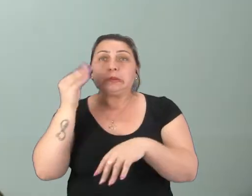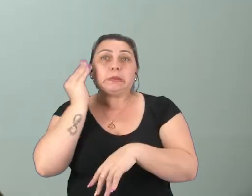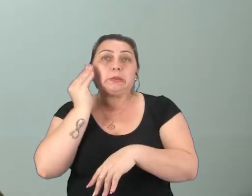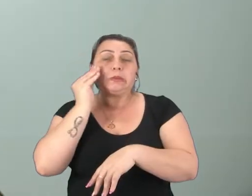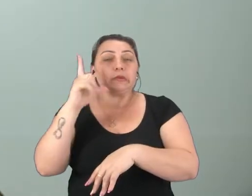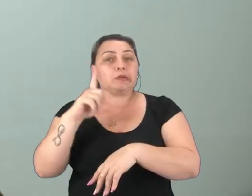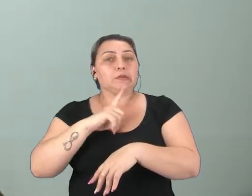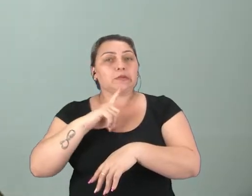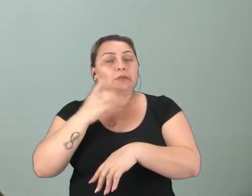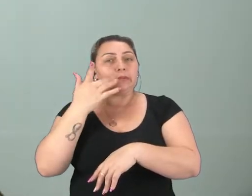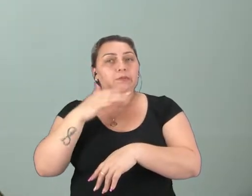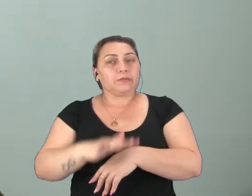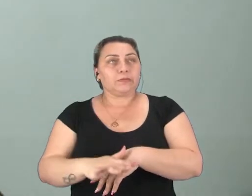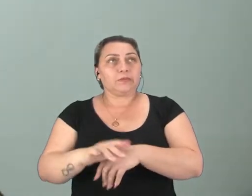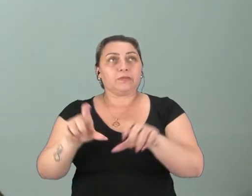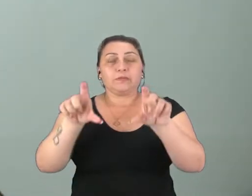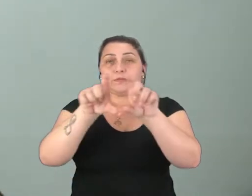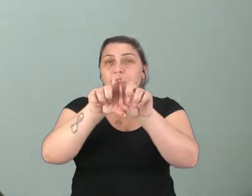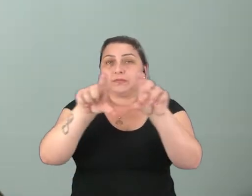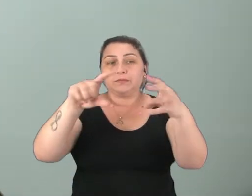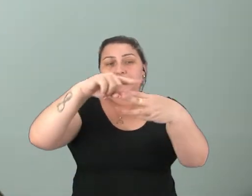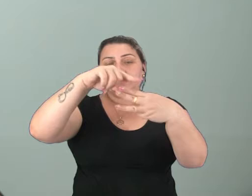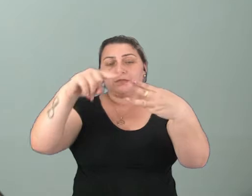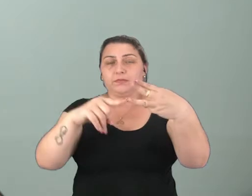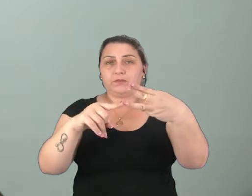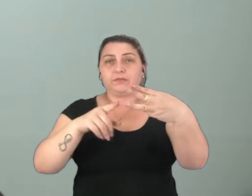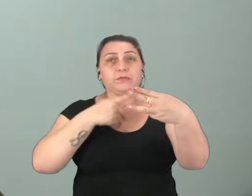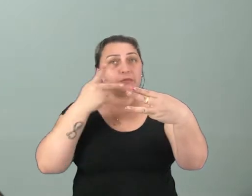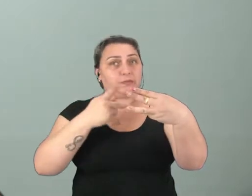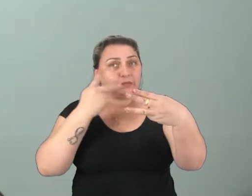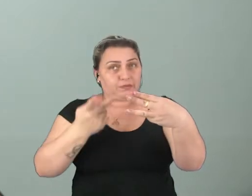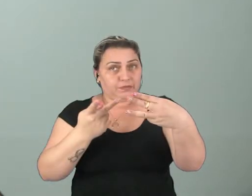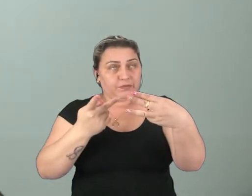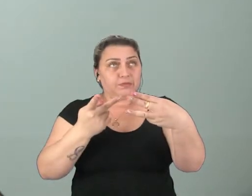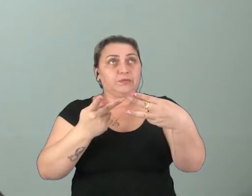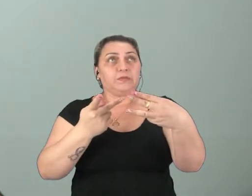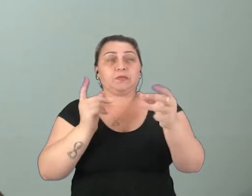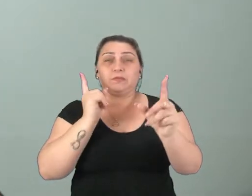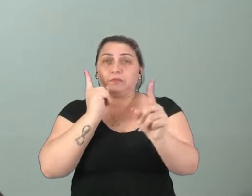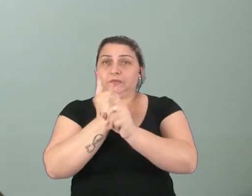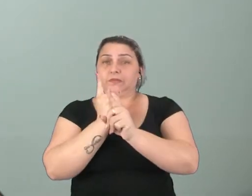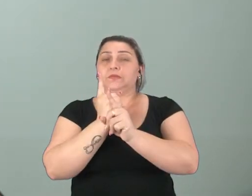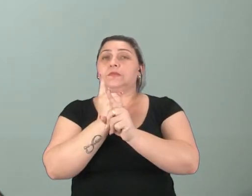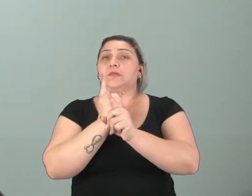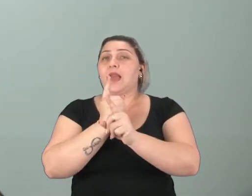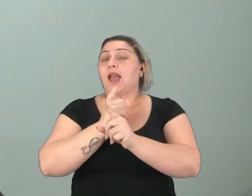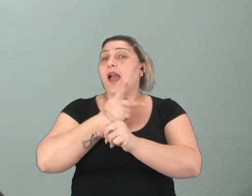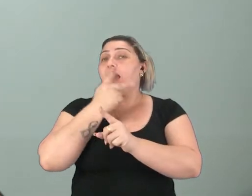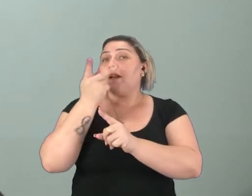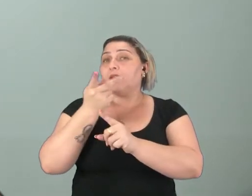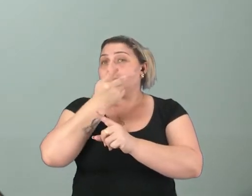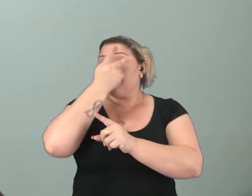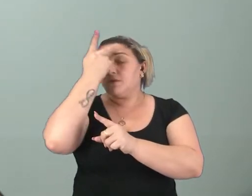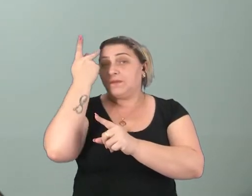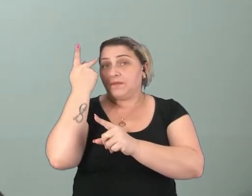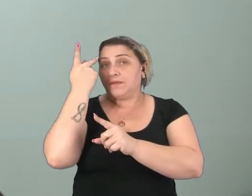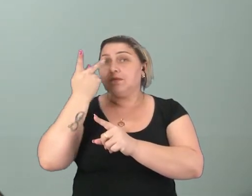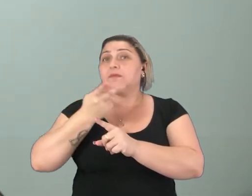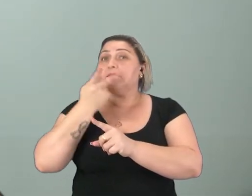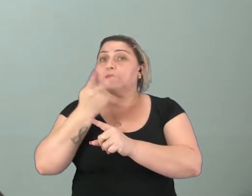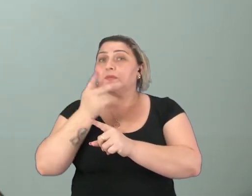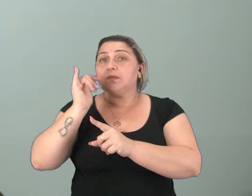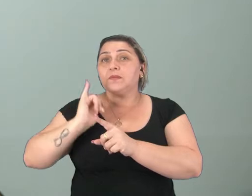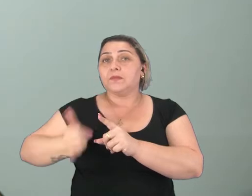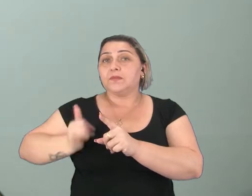teve. Crianças, esses 3 parágrafos que nós acabamos de ler, encontra-se a fala do nosso narrador. É um